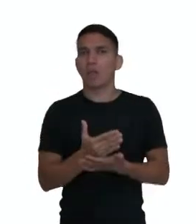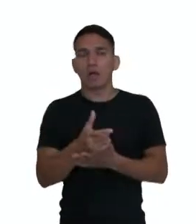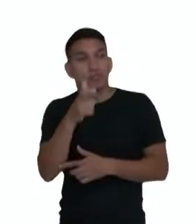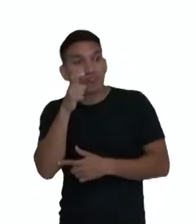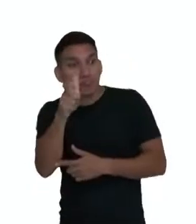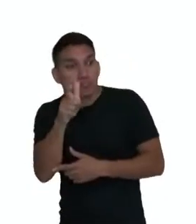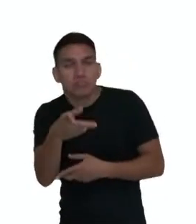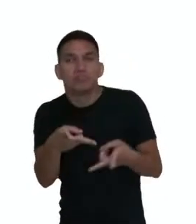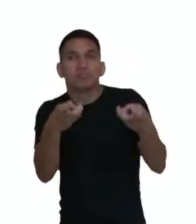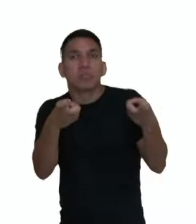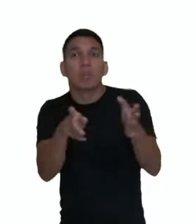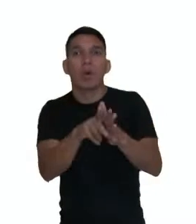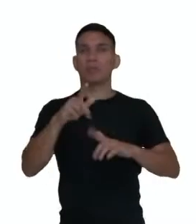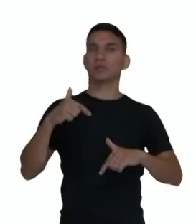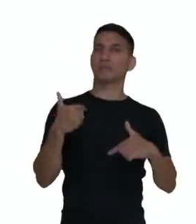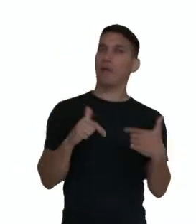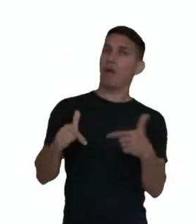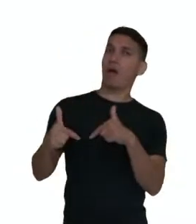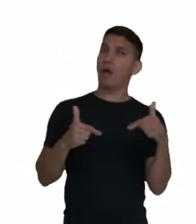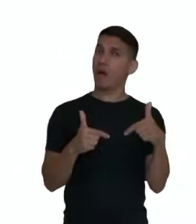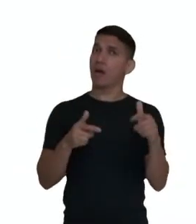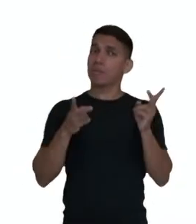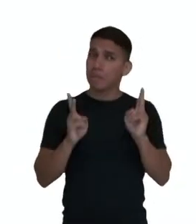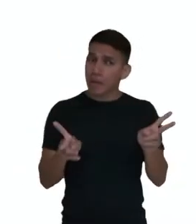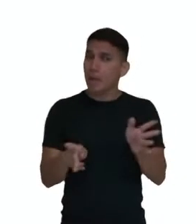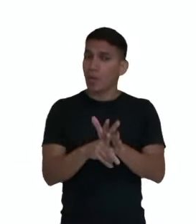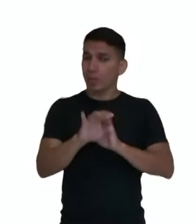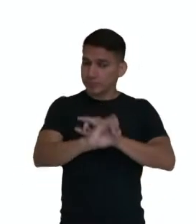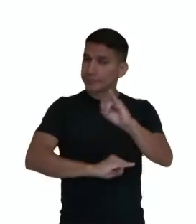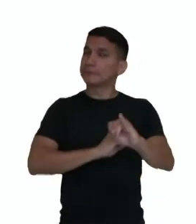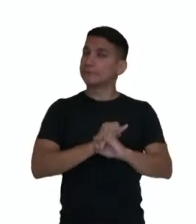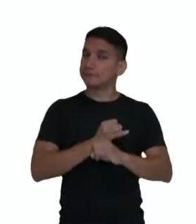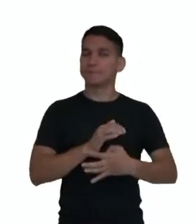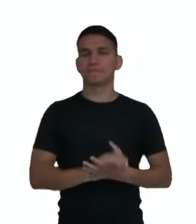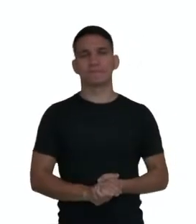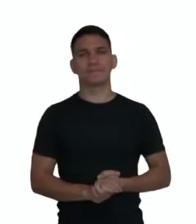meu negócio como trabalho, mesmo sendo na internet.